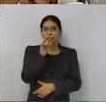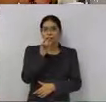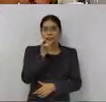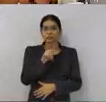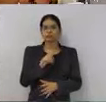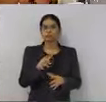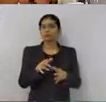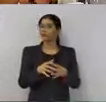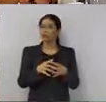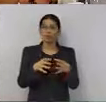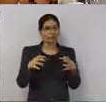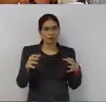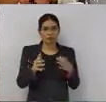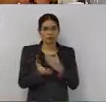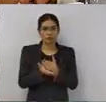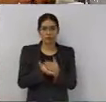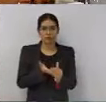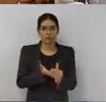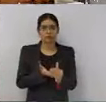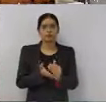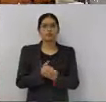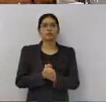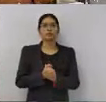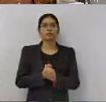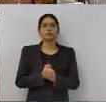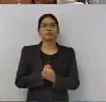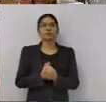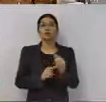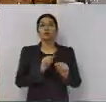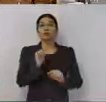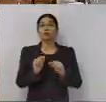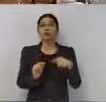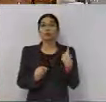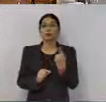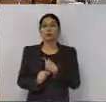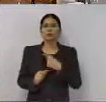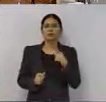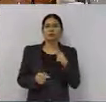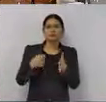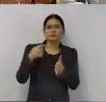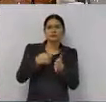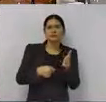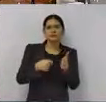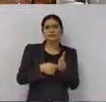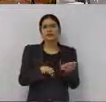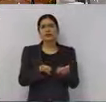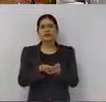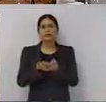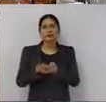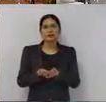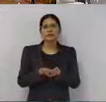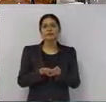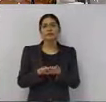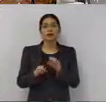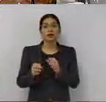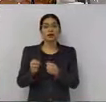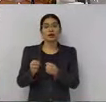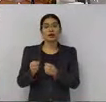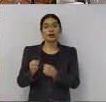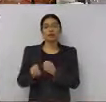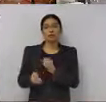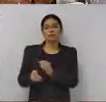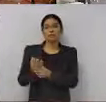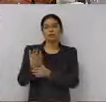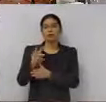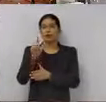lagos. O que a gente vai tentar equalizar é a produção da ETA. Ou seja,